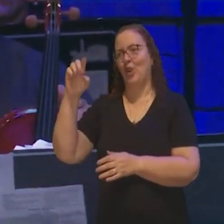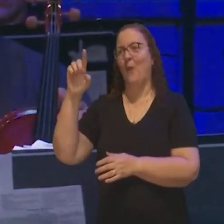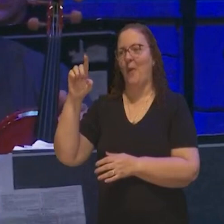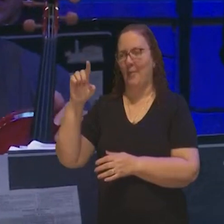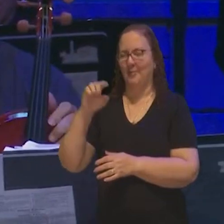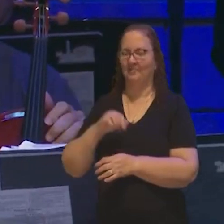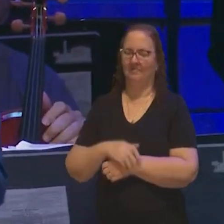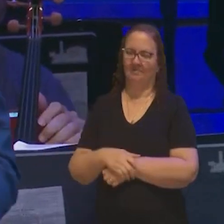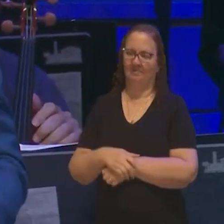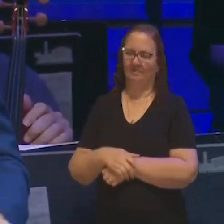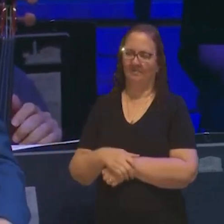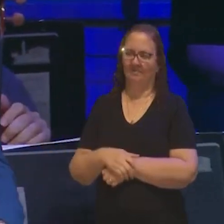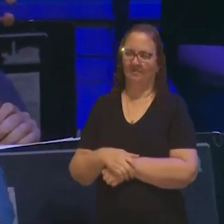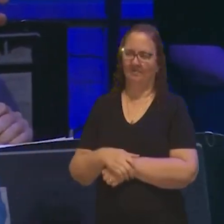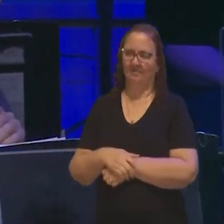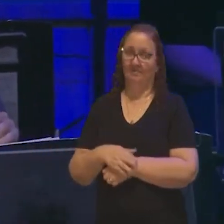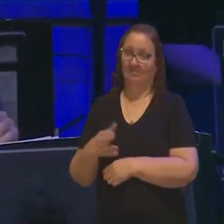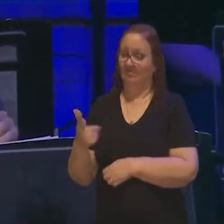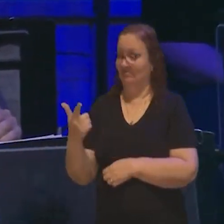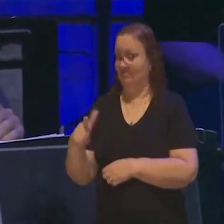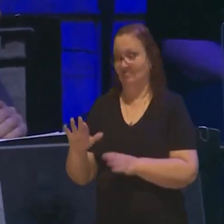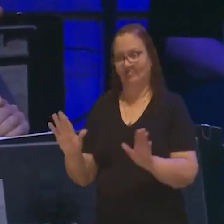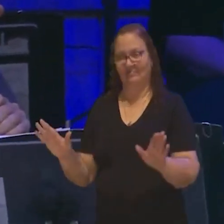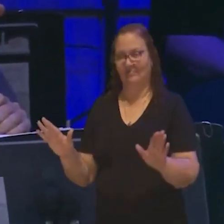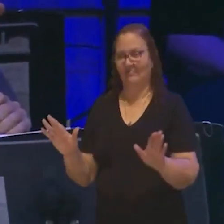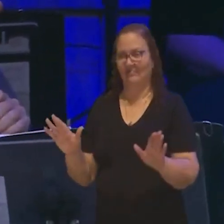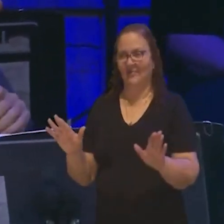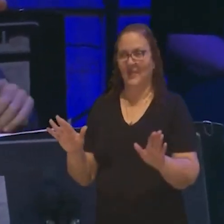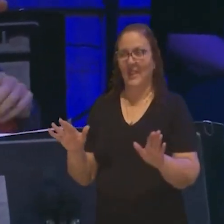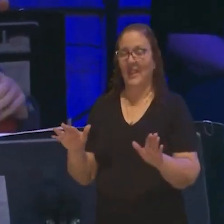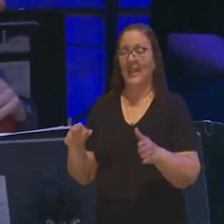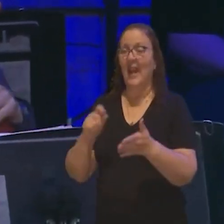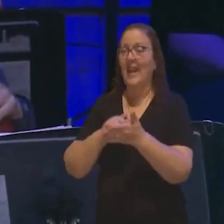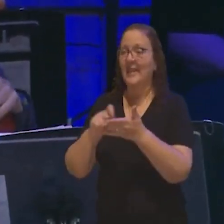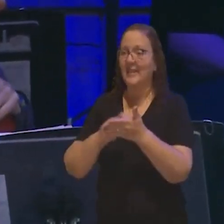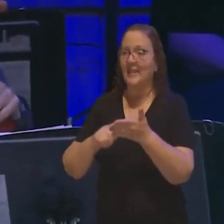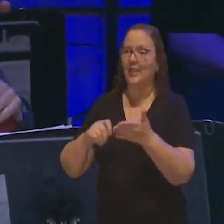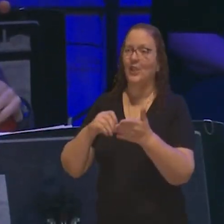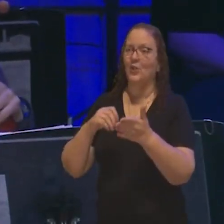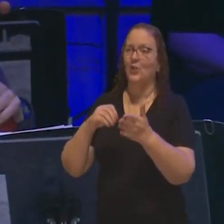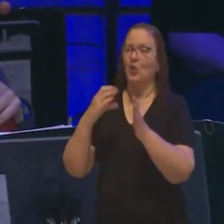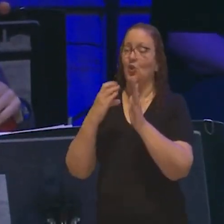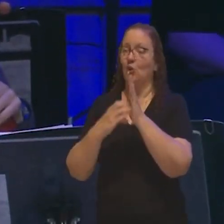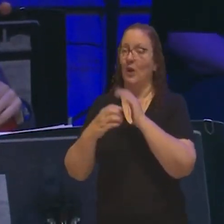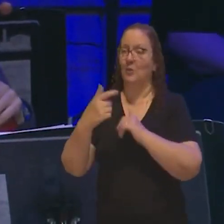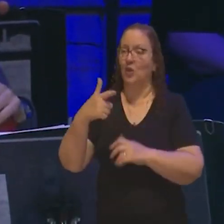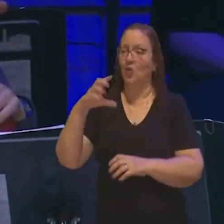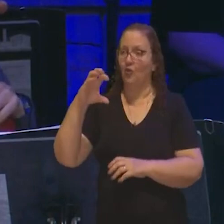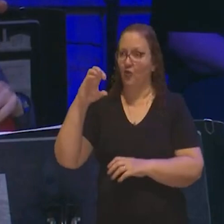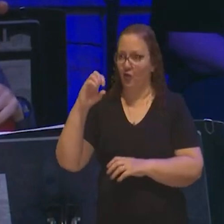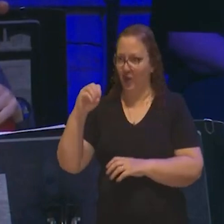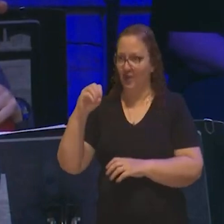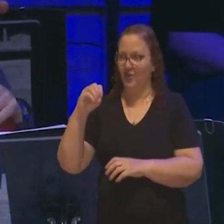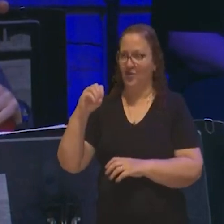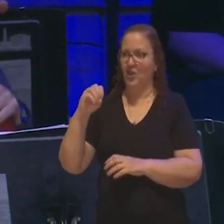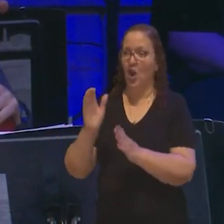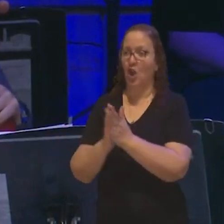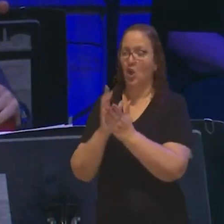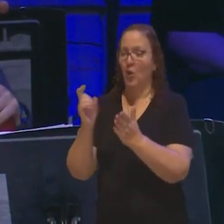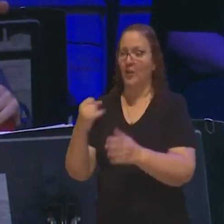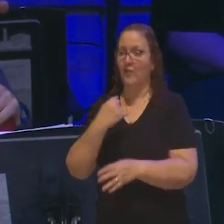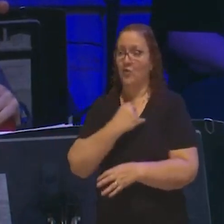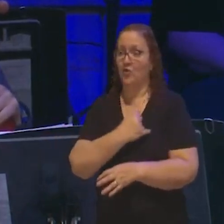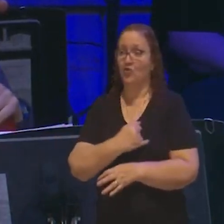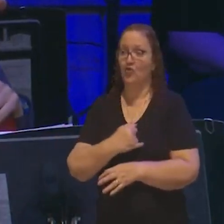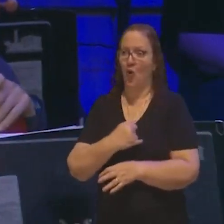ela tem o seu registro em João, no capítulo de número 20, quando Jesus aparece aos seus discípulos, e